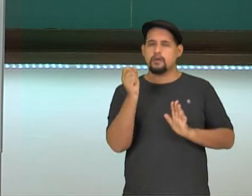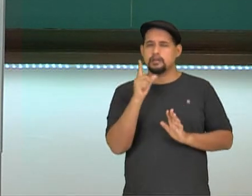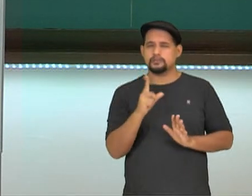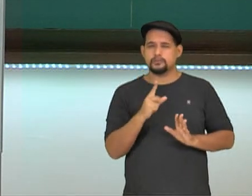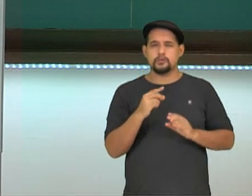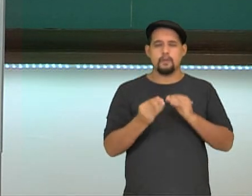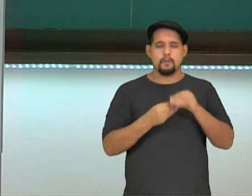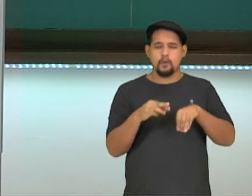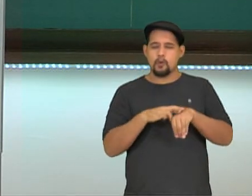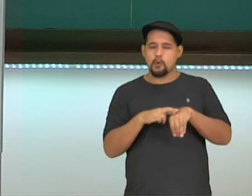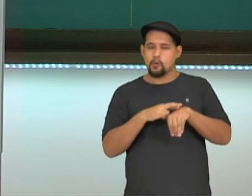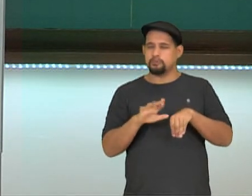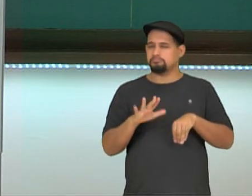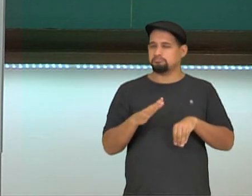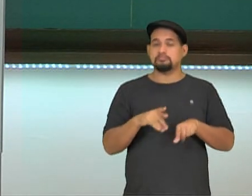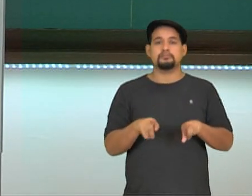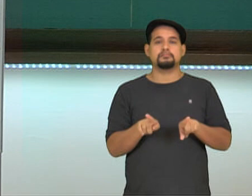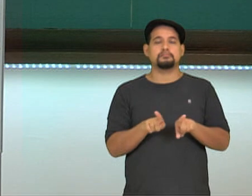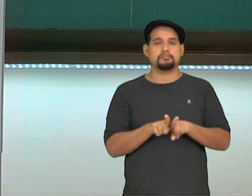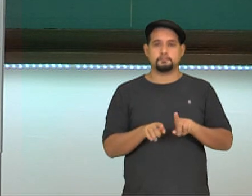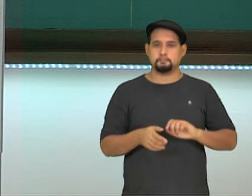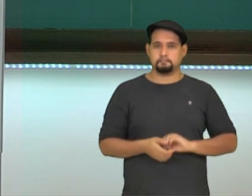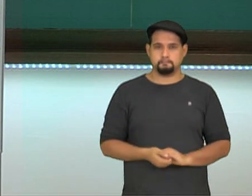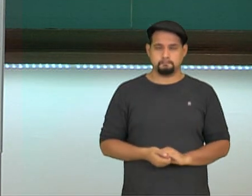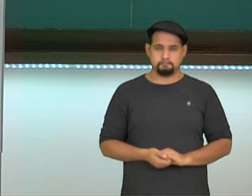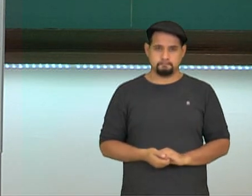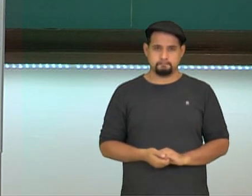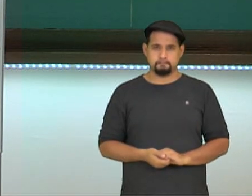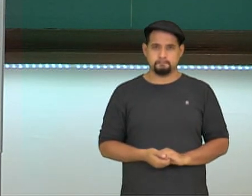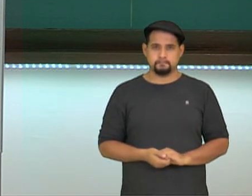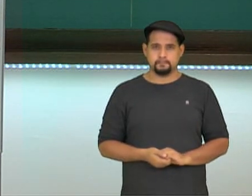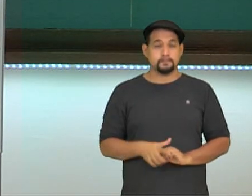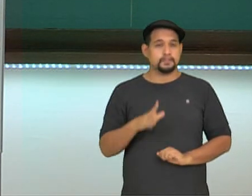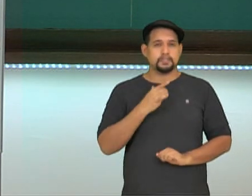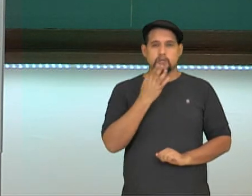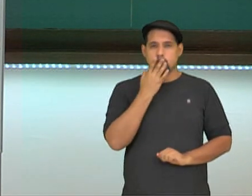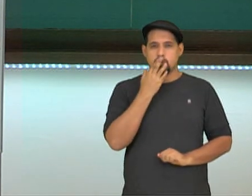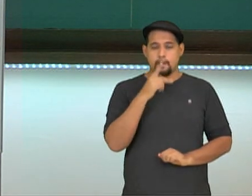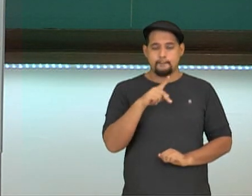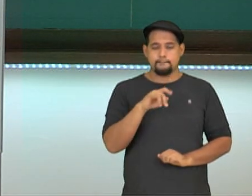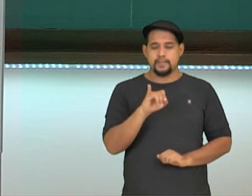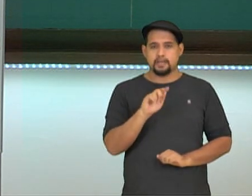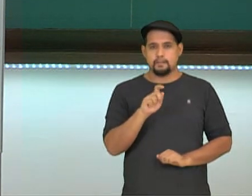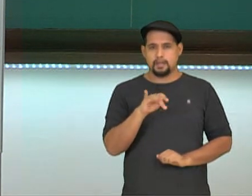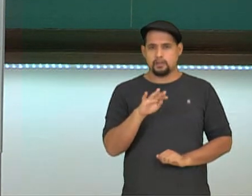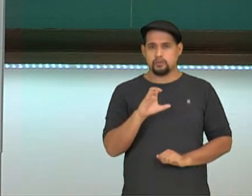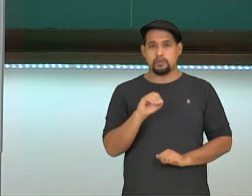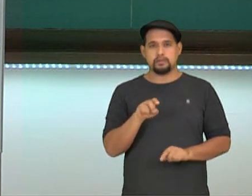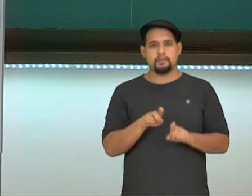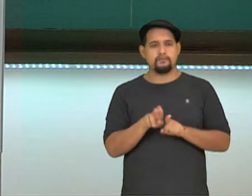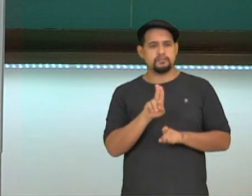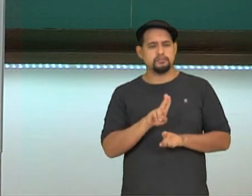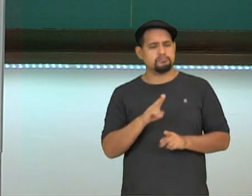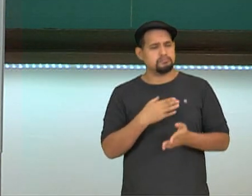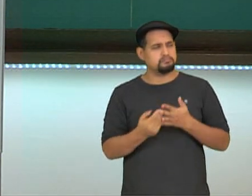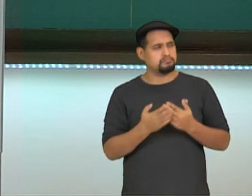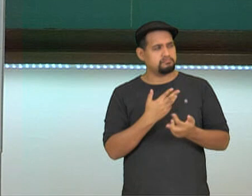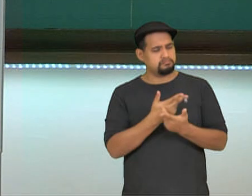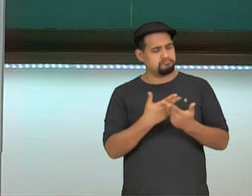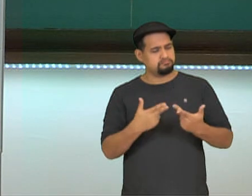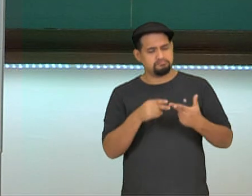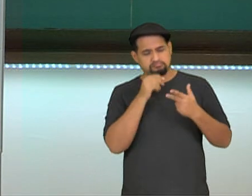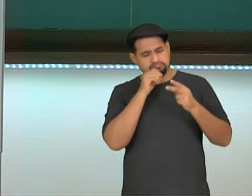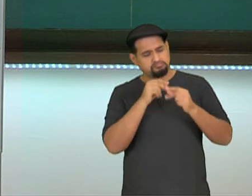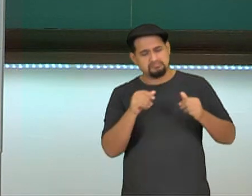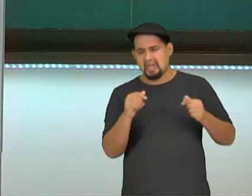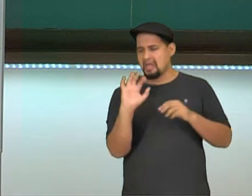arroxeado. Nós vimos também com relação à cor pigmento, que a cor pigmento é exatamente quando você pega qualquer elemento da